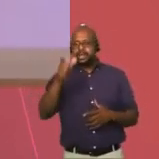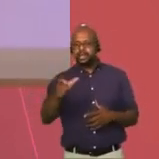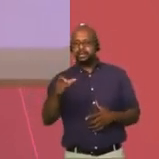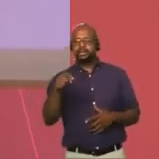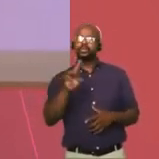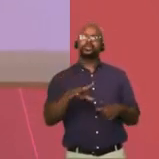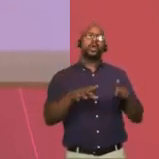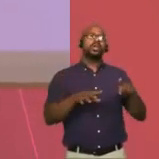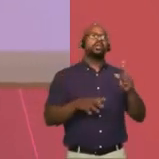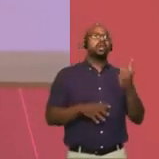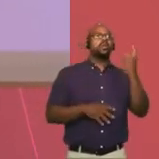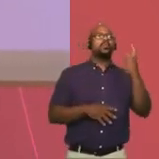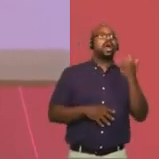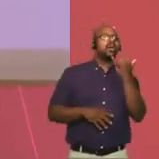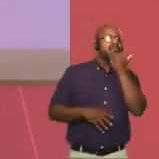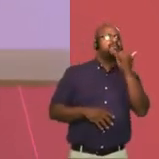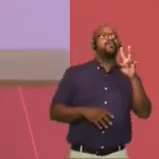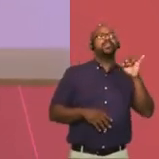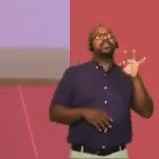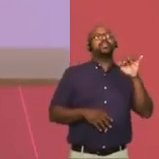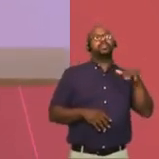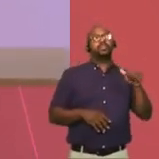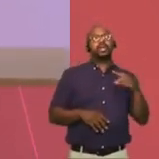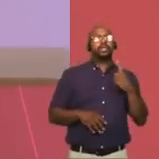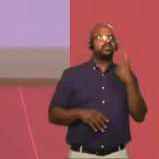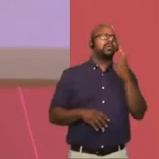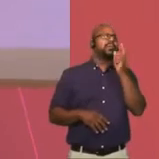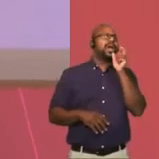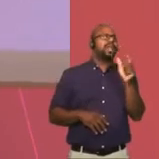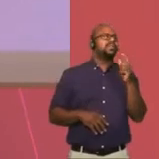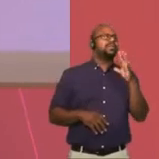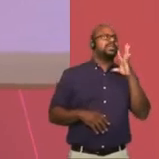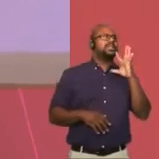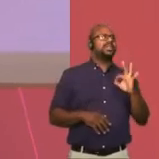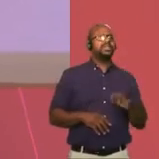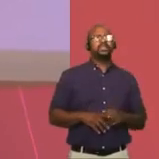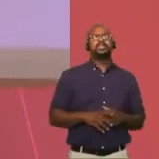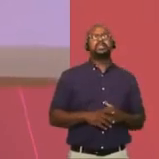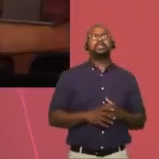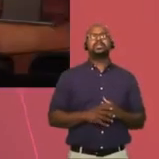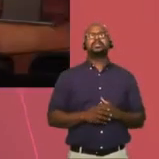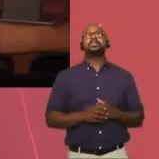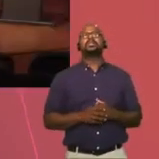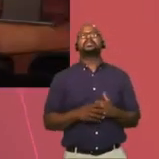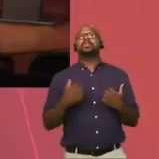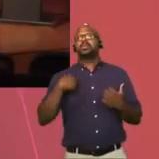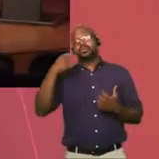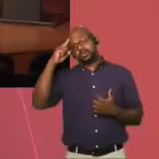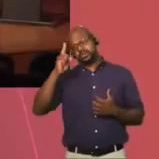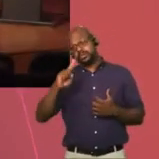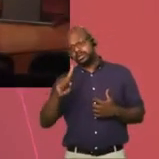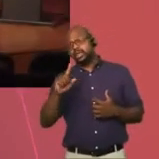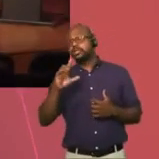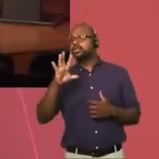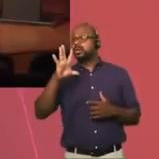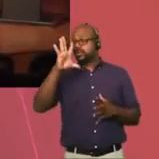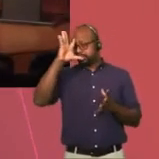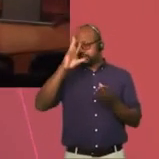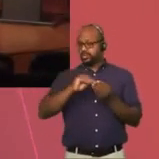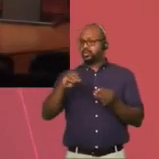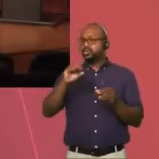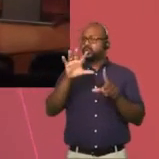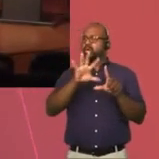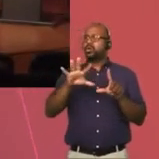do que apenas para uma vítima teve uma palavra que que eu não entendi e eu não sei se eu entendi o contexto da pergunta